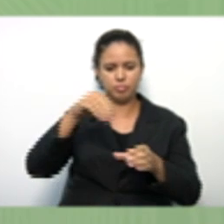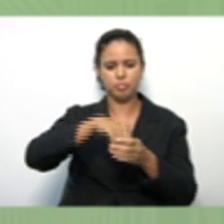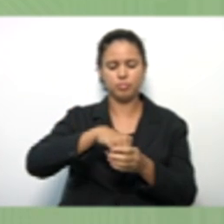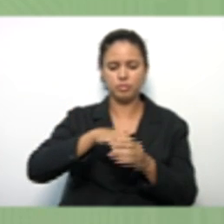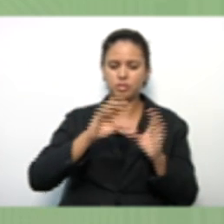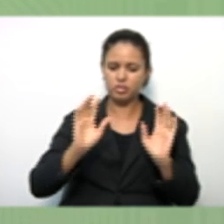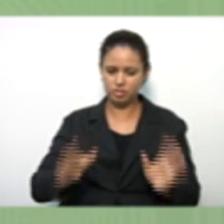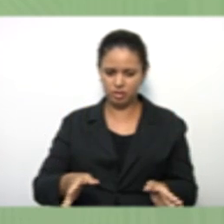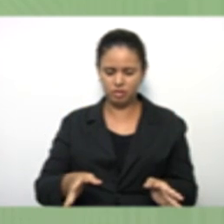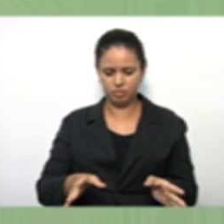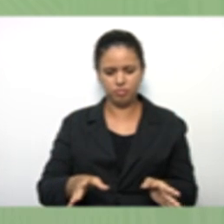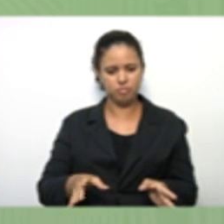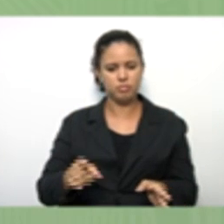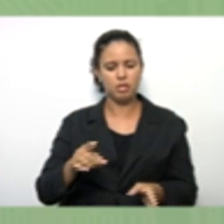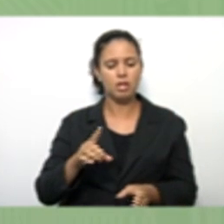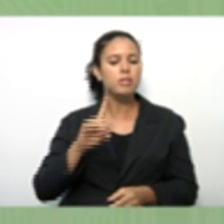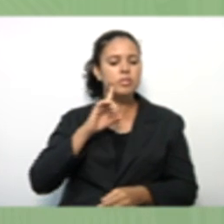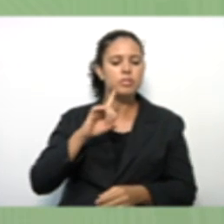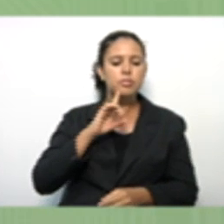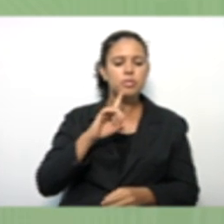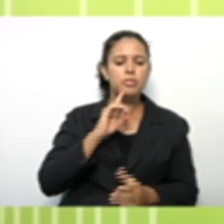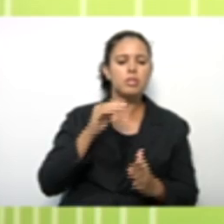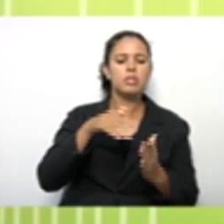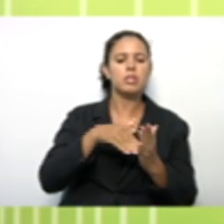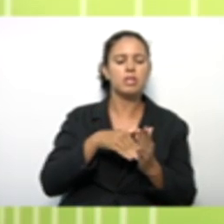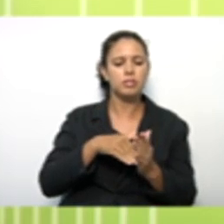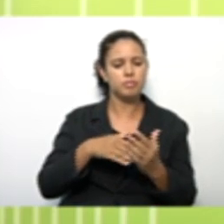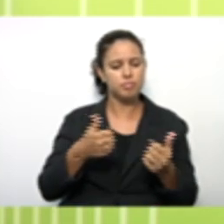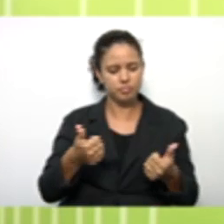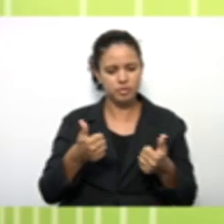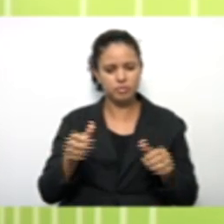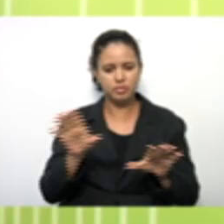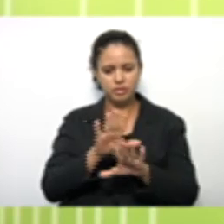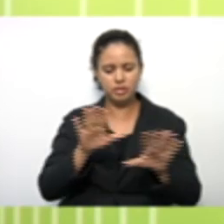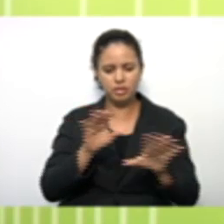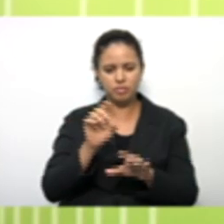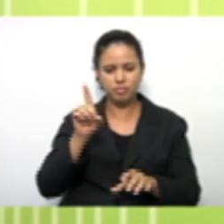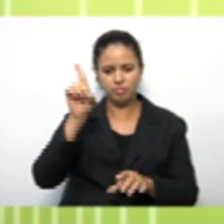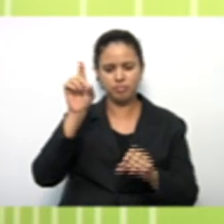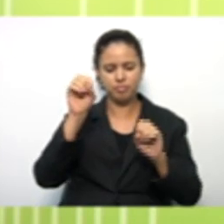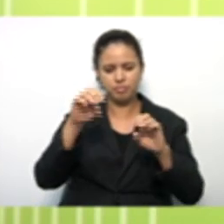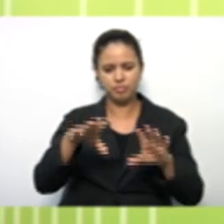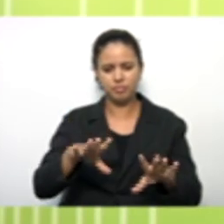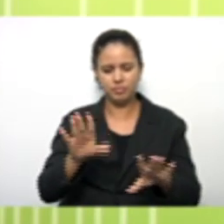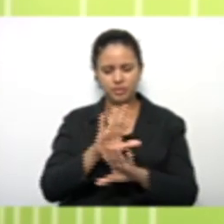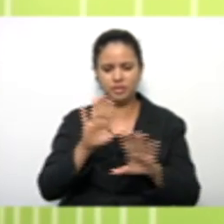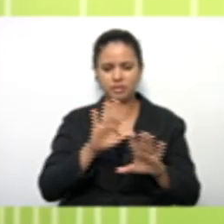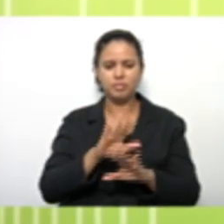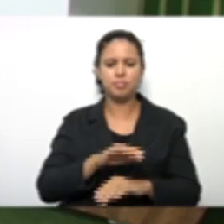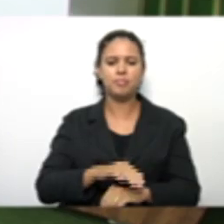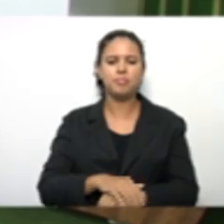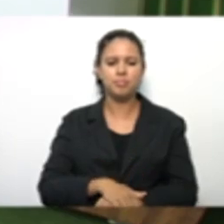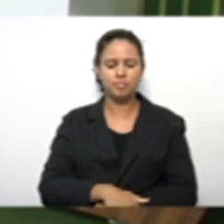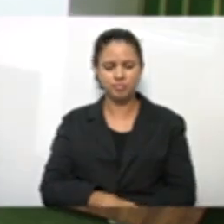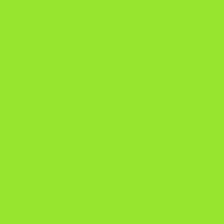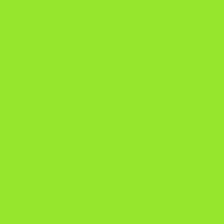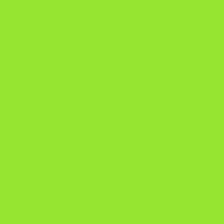22/5 dessa nossa disciplina. Todos fiquem com Deus e até a nossa próxima aula, se Deus quiser.